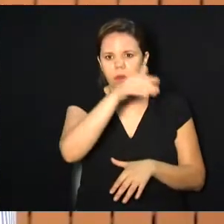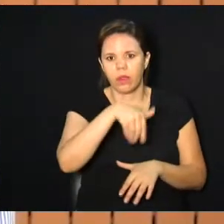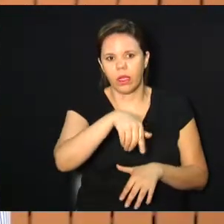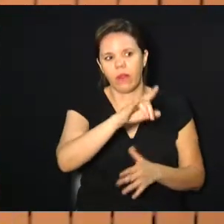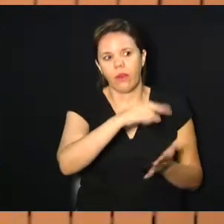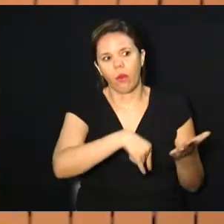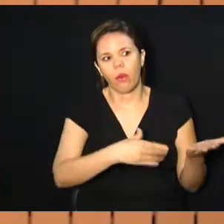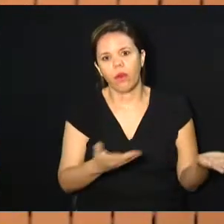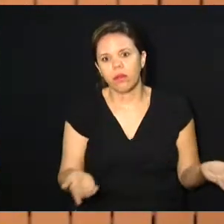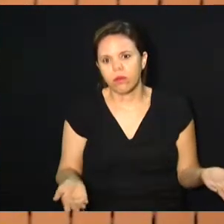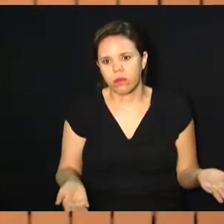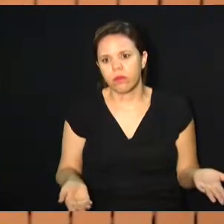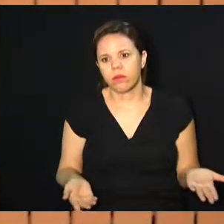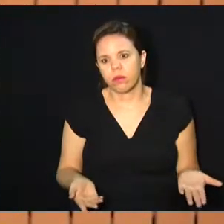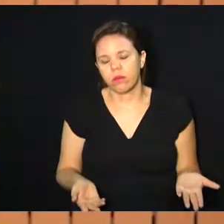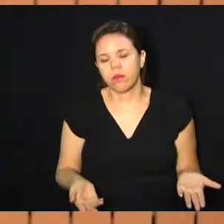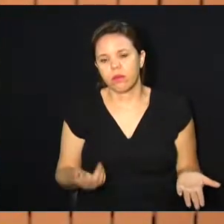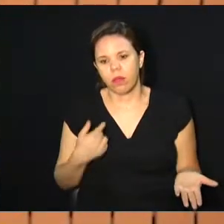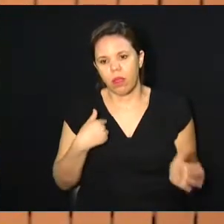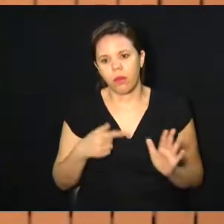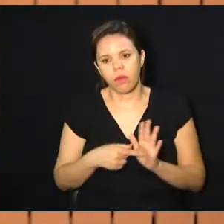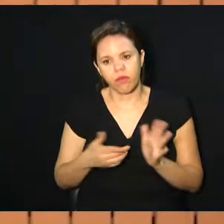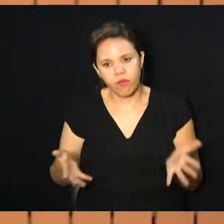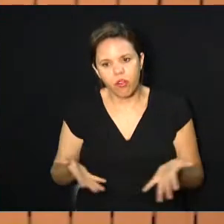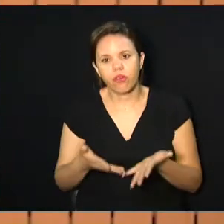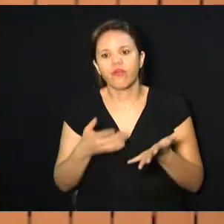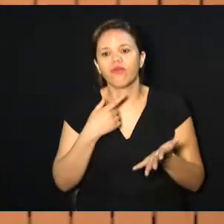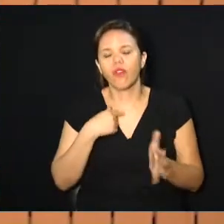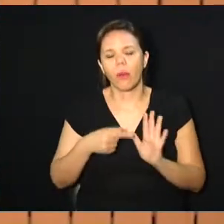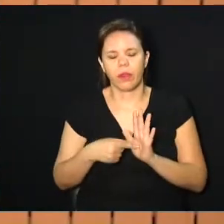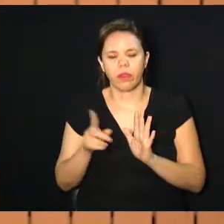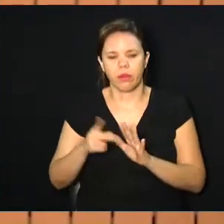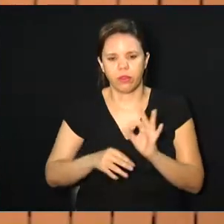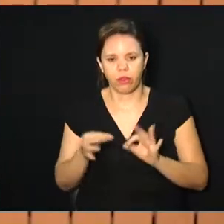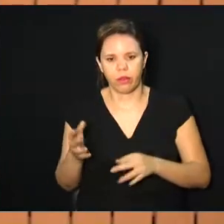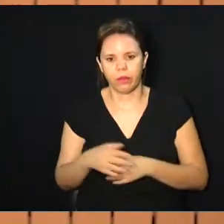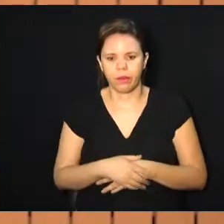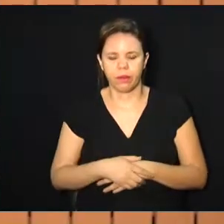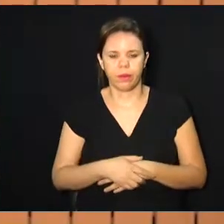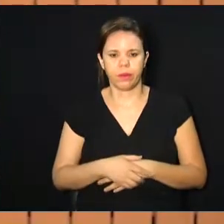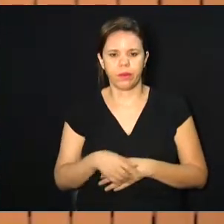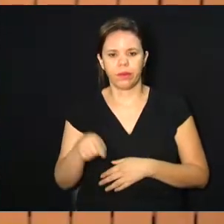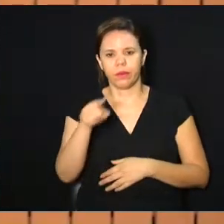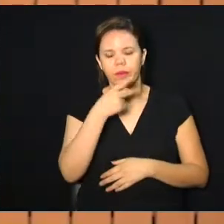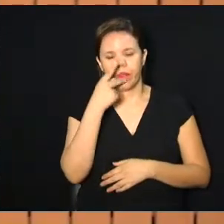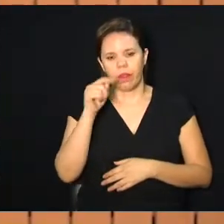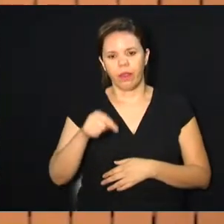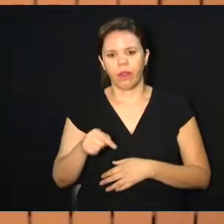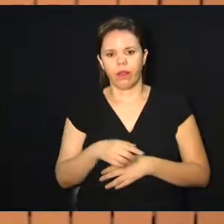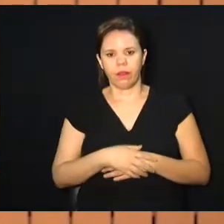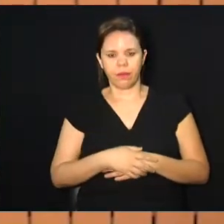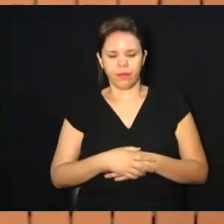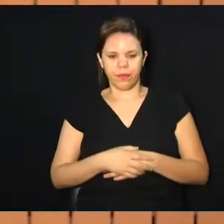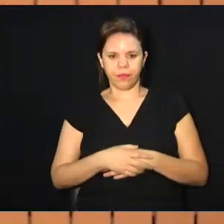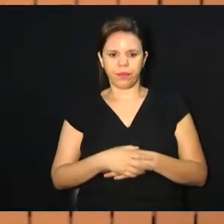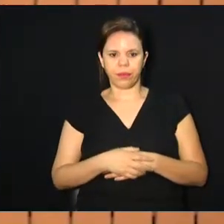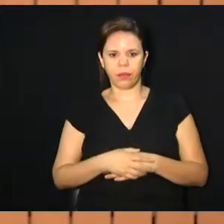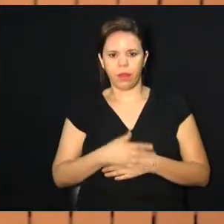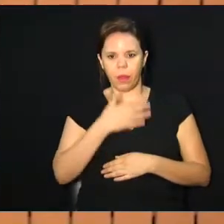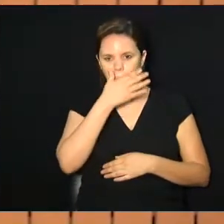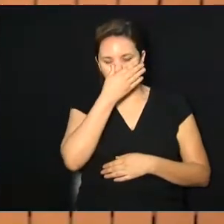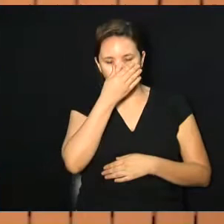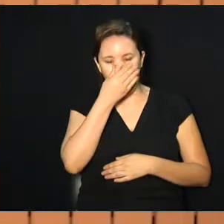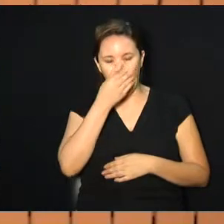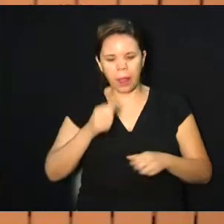currículo. Então, foi o que me motivou a apresentar esse projeto. E você mencionou aqui que